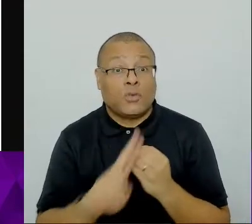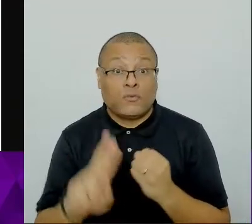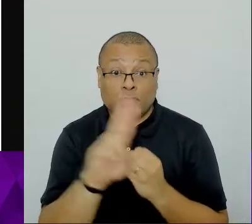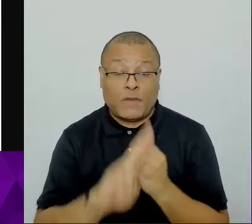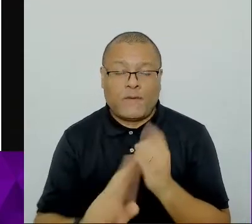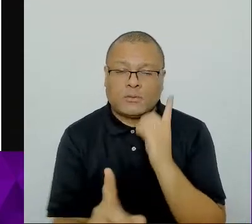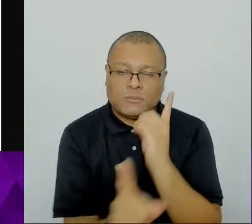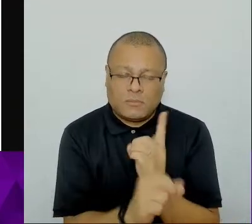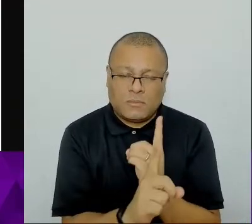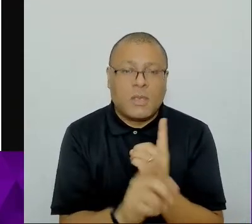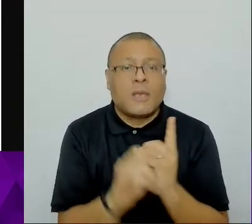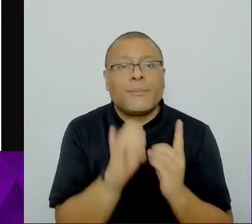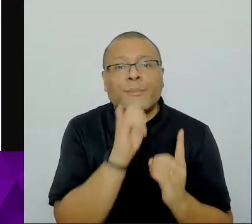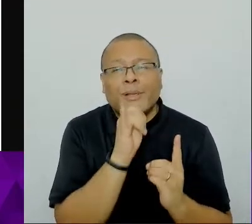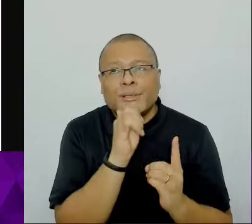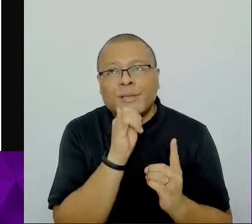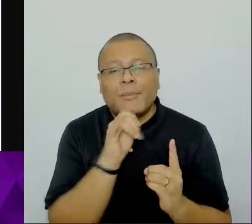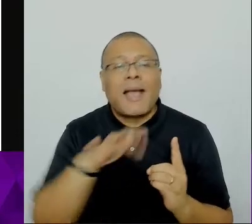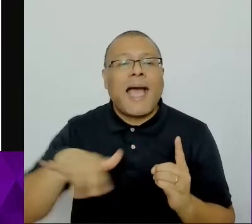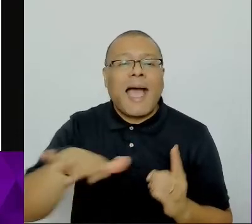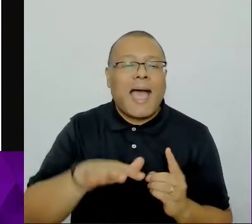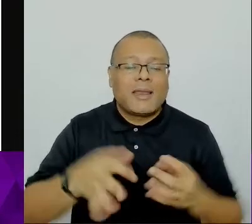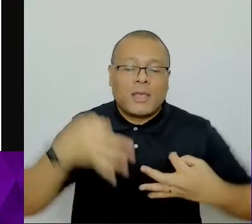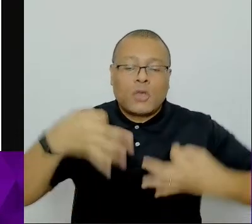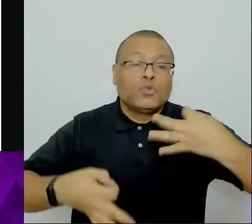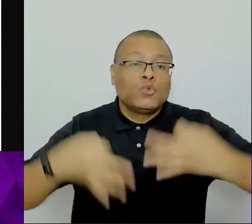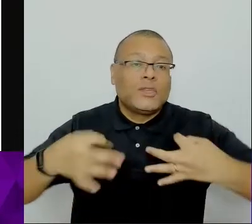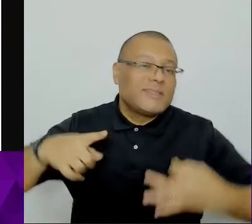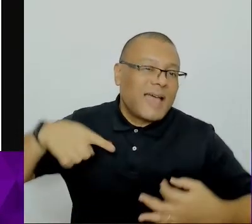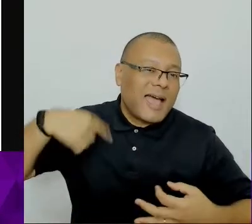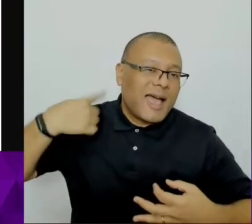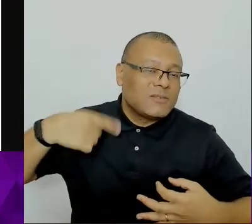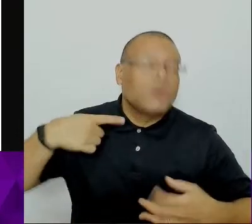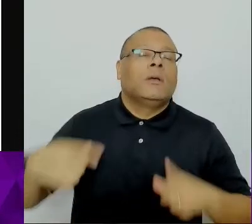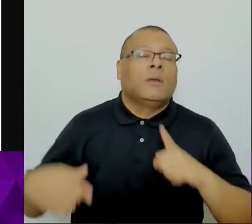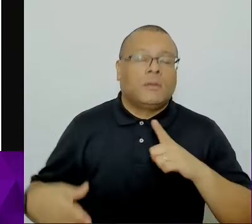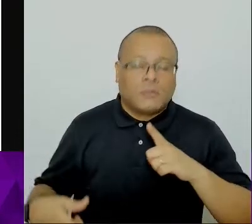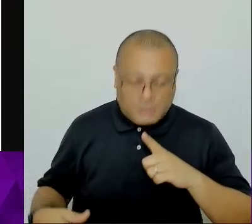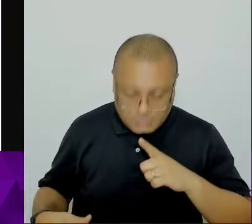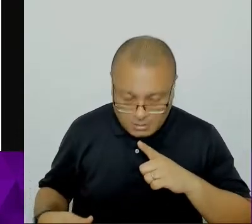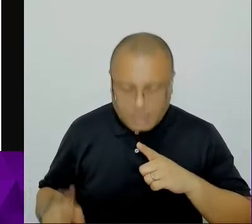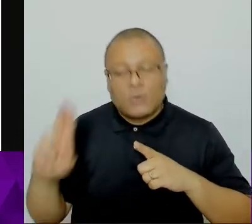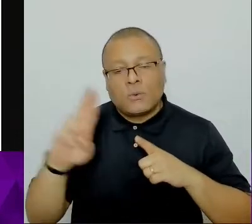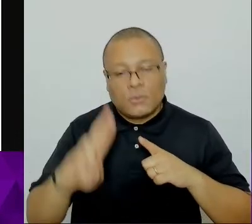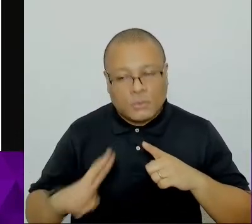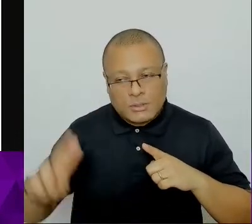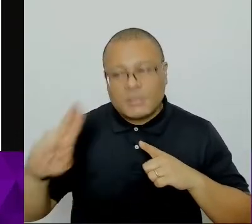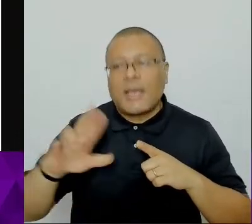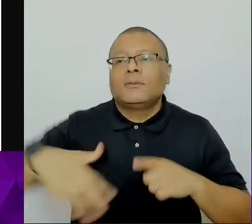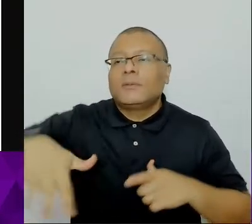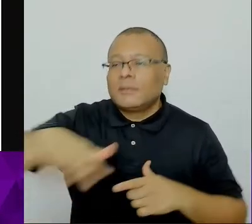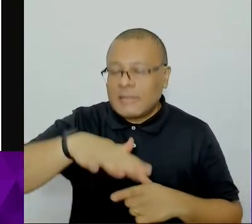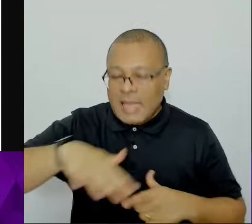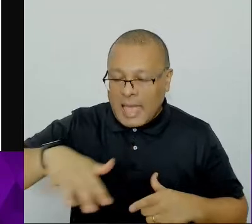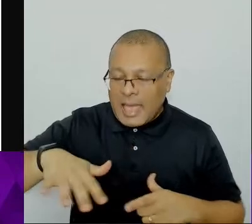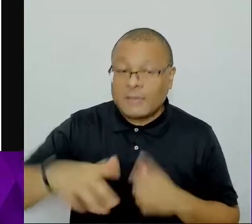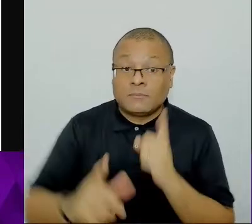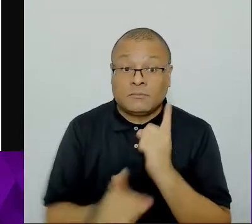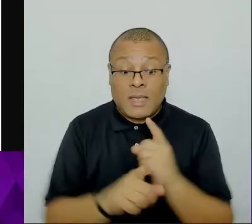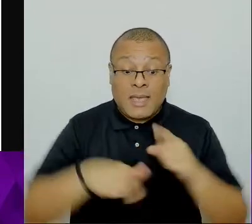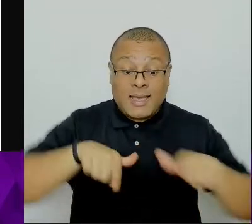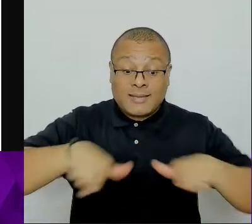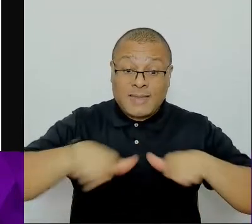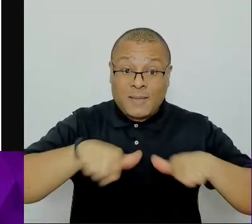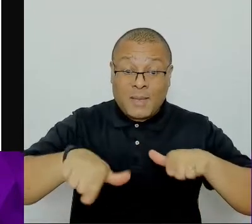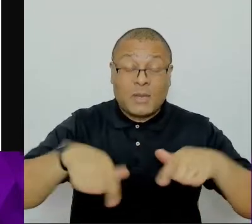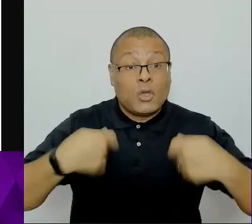na área jurídica, tem muita gente desenvolvendo essas aplicações na área jurídica, se eu trabalho na área